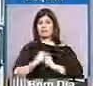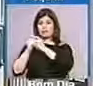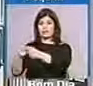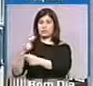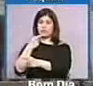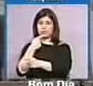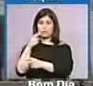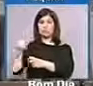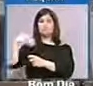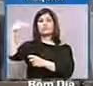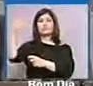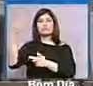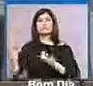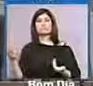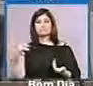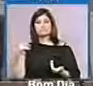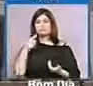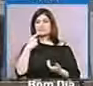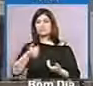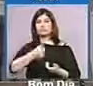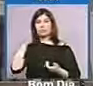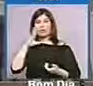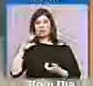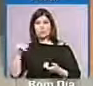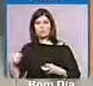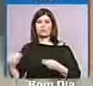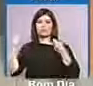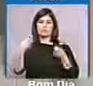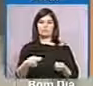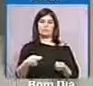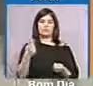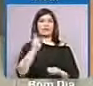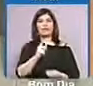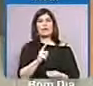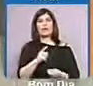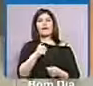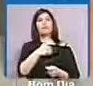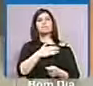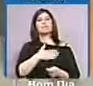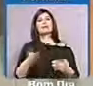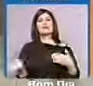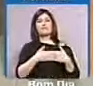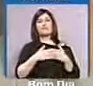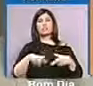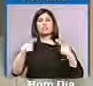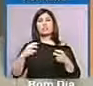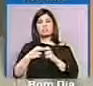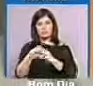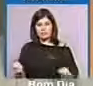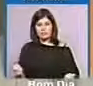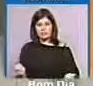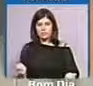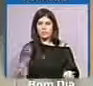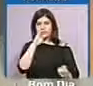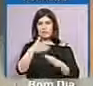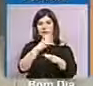Associação insiste, há que financiar o mercado. Não é depois das empresas de encerrar que se vai resolver o problema, porque se eu tiver condições para vender